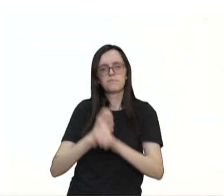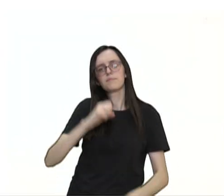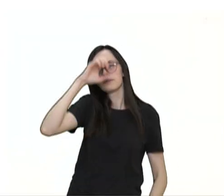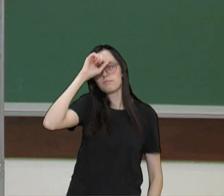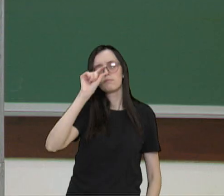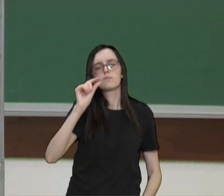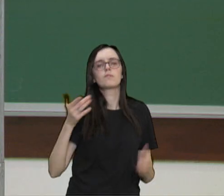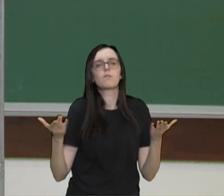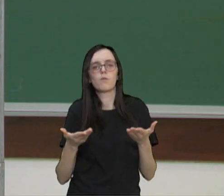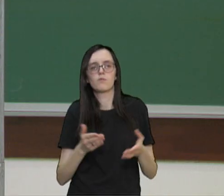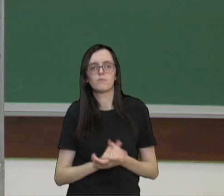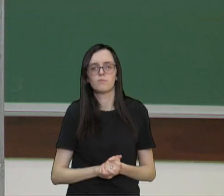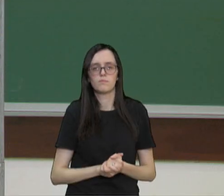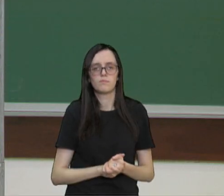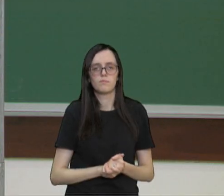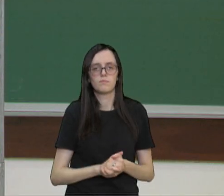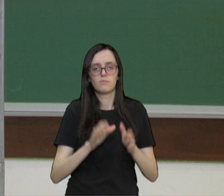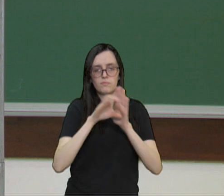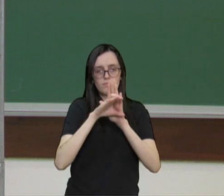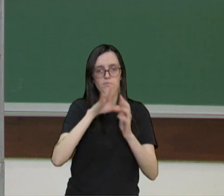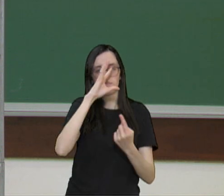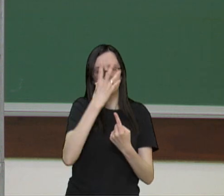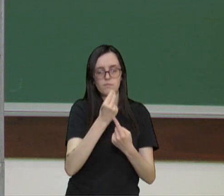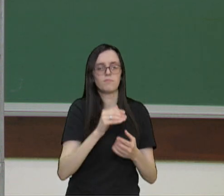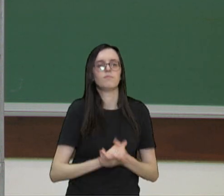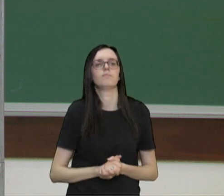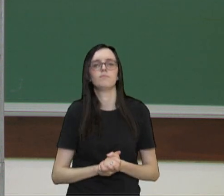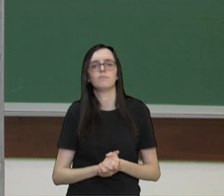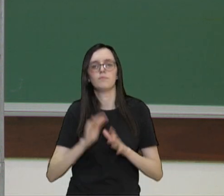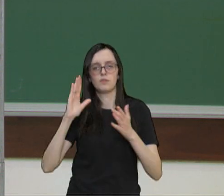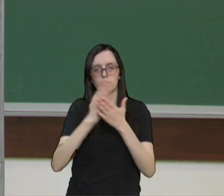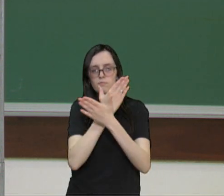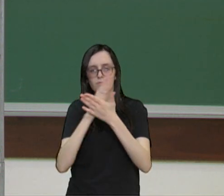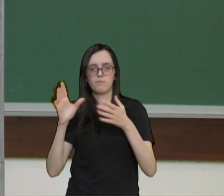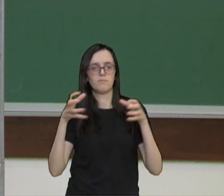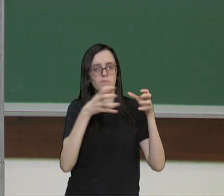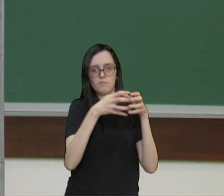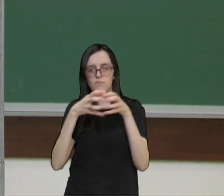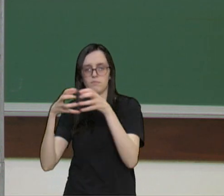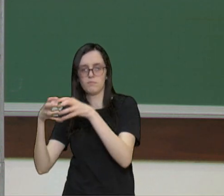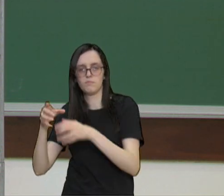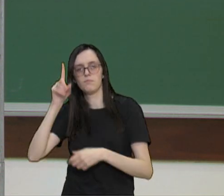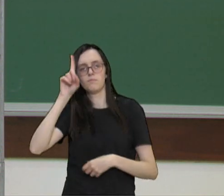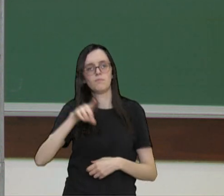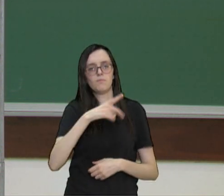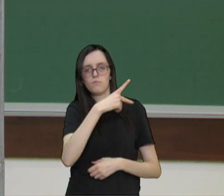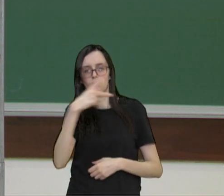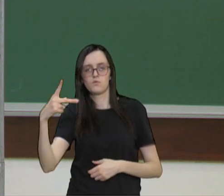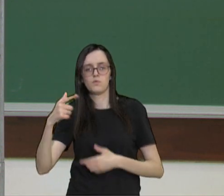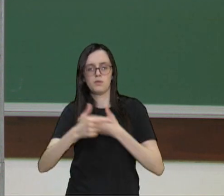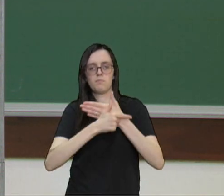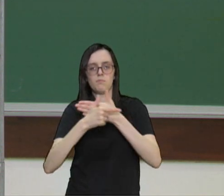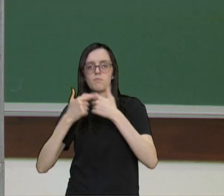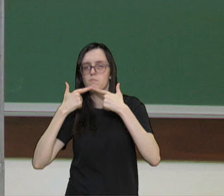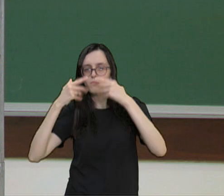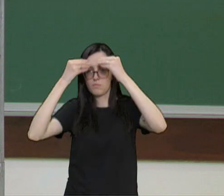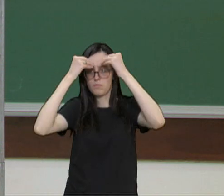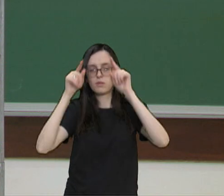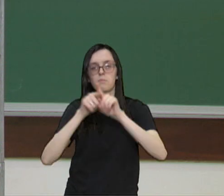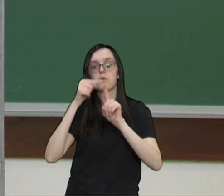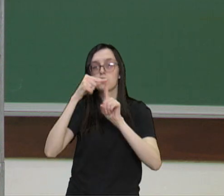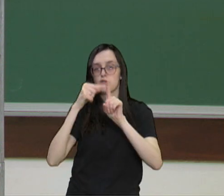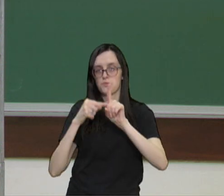hoje? Conceitamos a arte, classificando quanto às suas funções, linguagens e